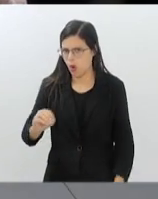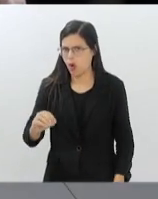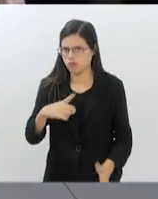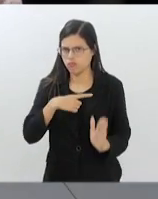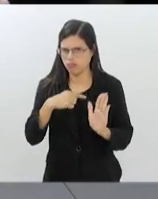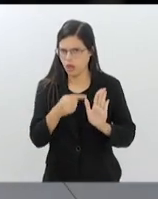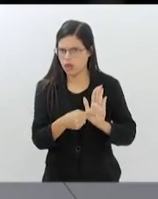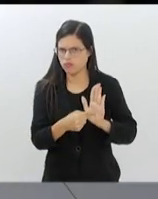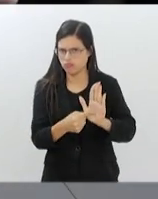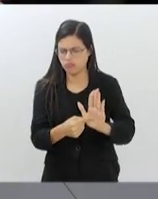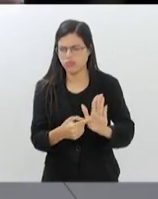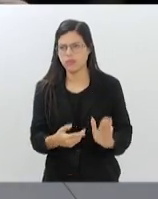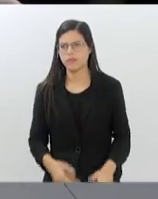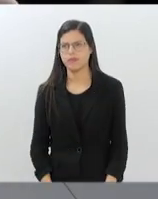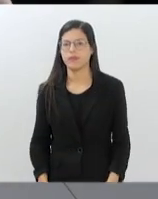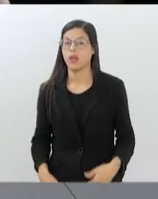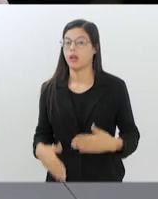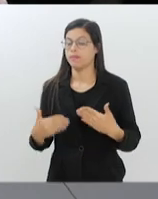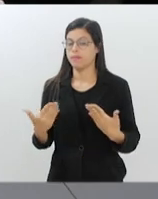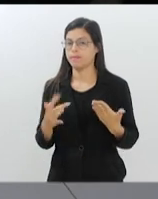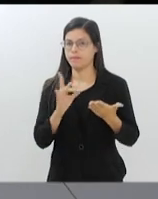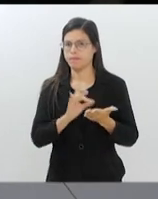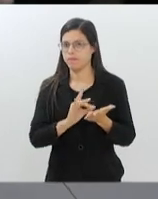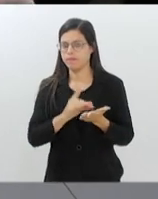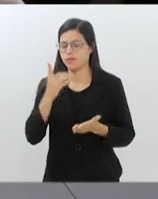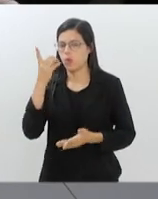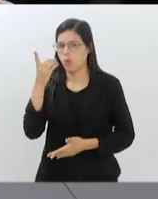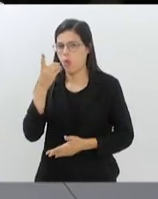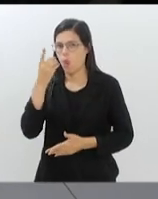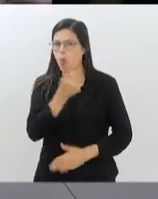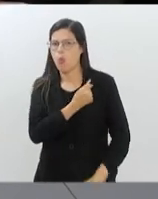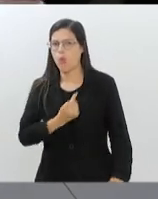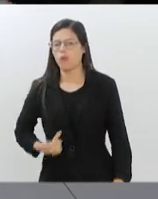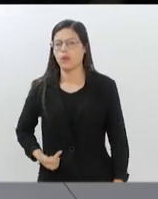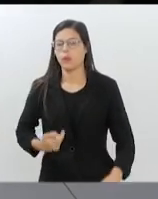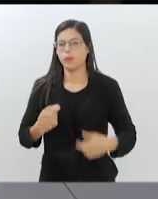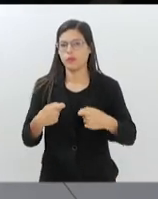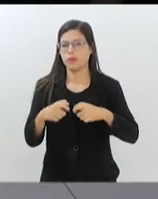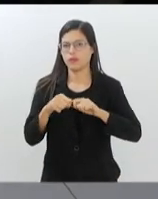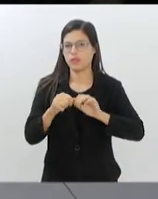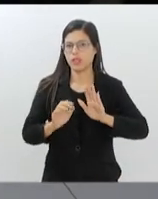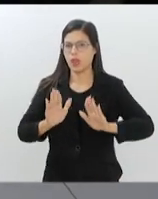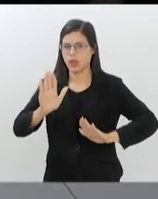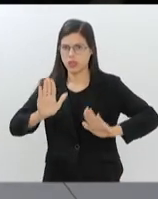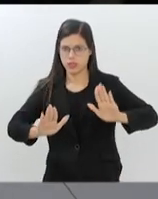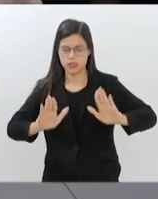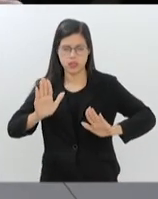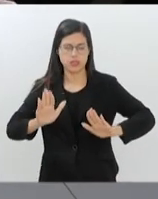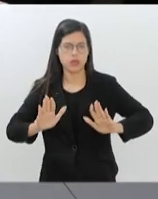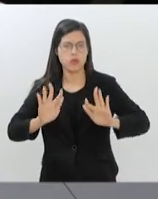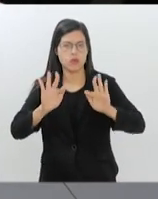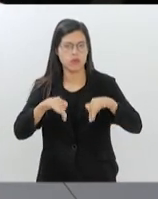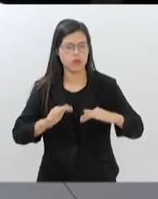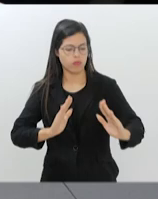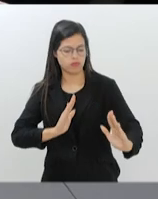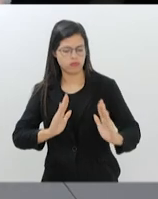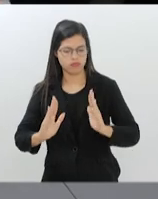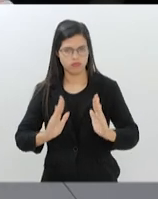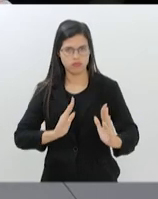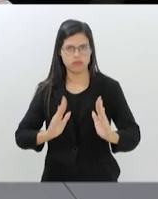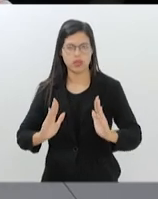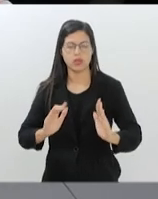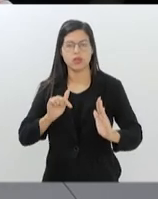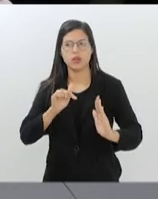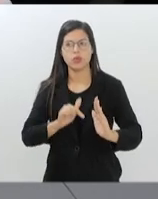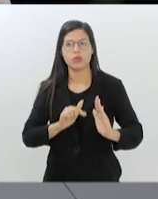governo precisou fazer uma licitação né ao fim do período máximo de uma nova licitação de